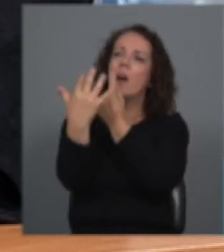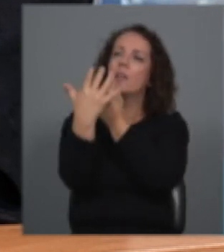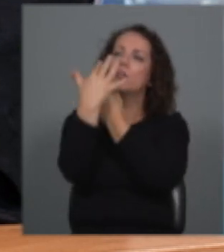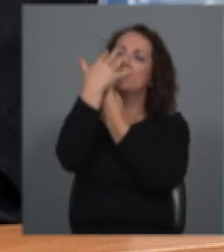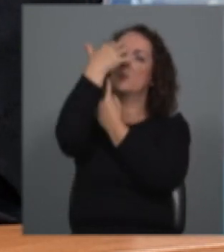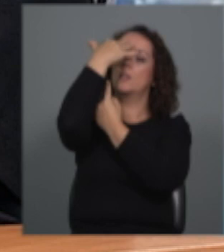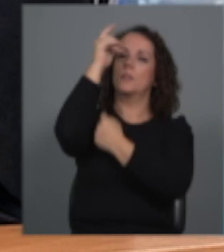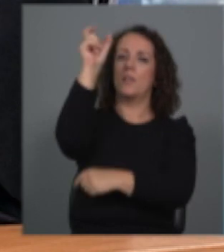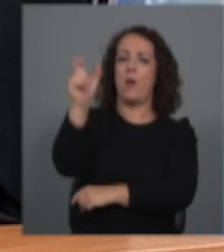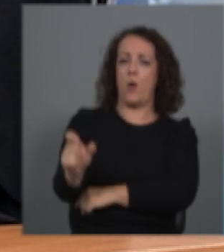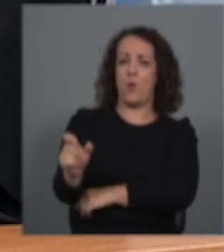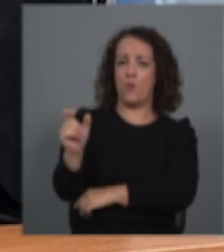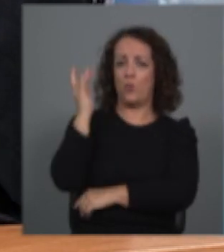mas